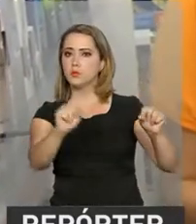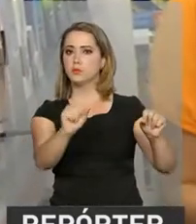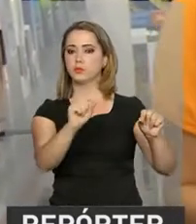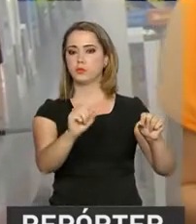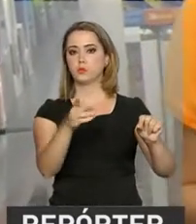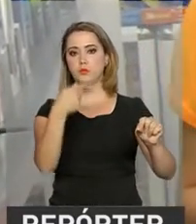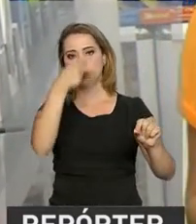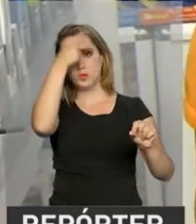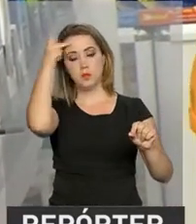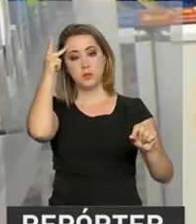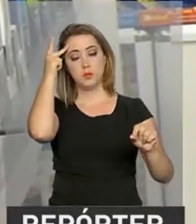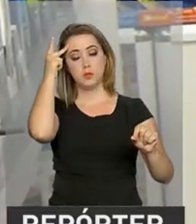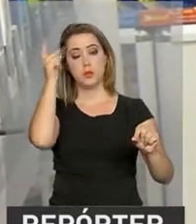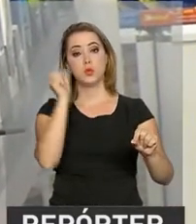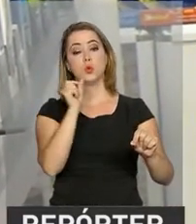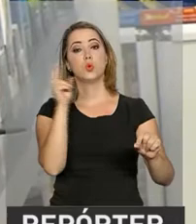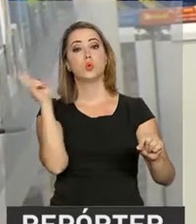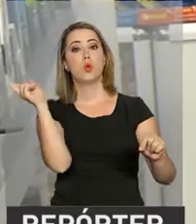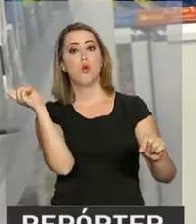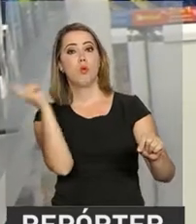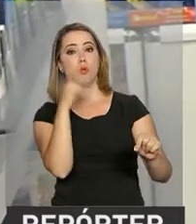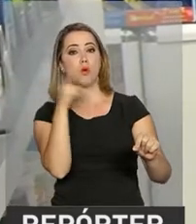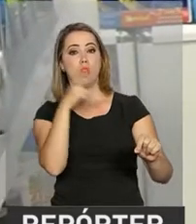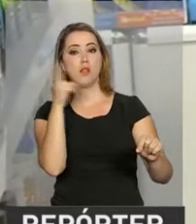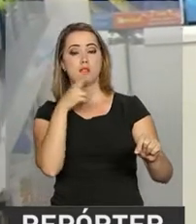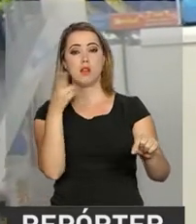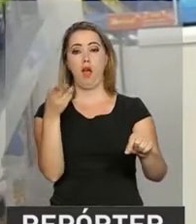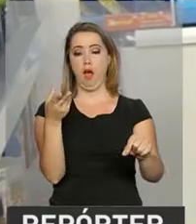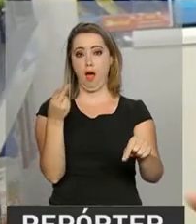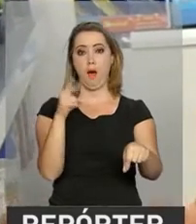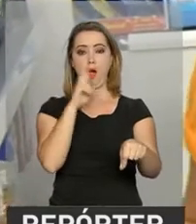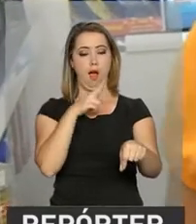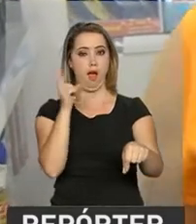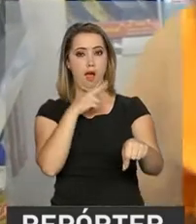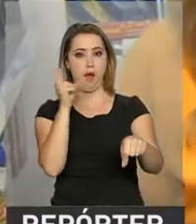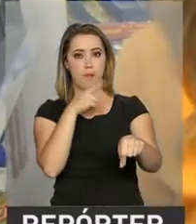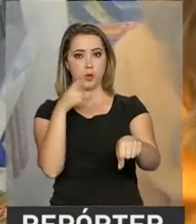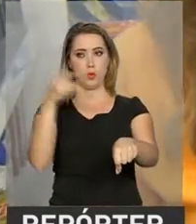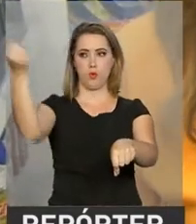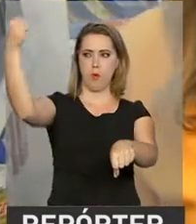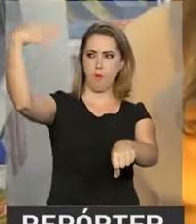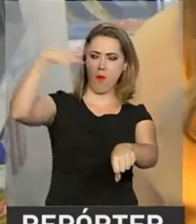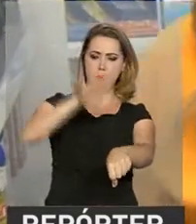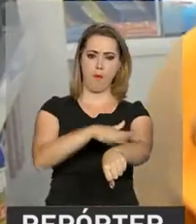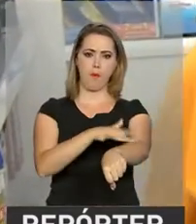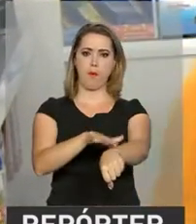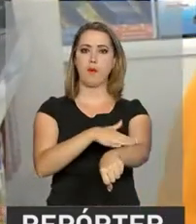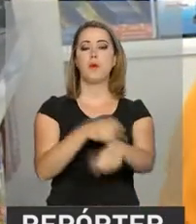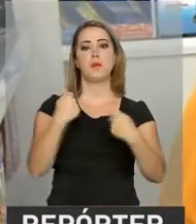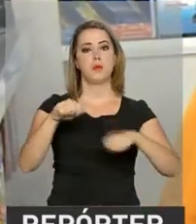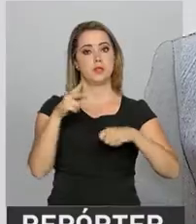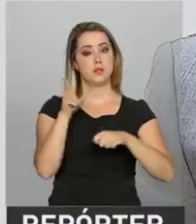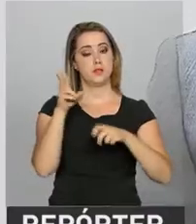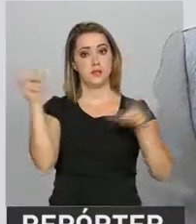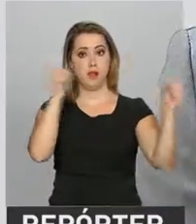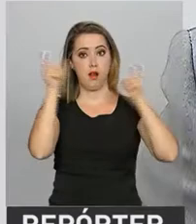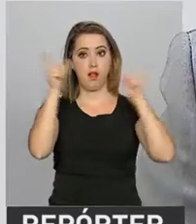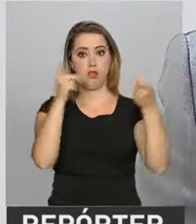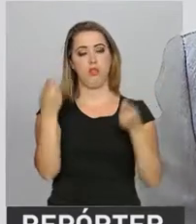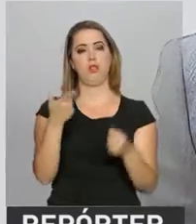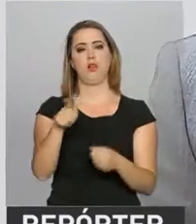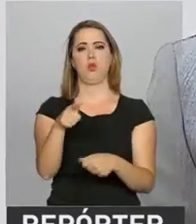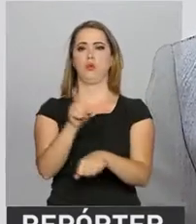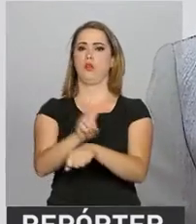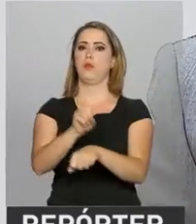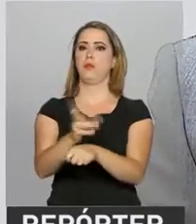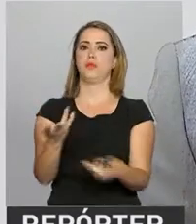O chamado acelerador de bronzeado, por exemplo, deverá conter no rótulo que não é um protetor solar. Os bronzeadores